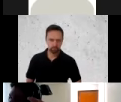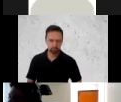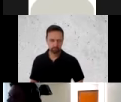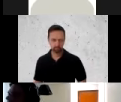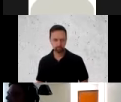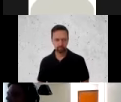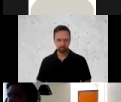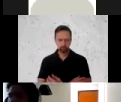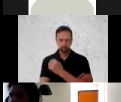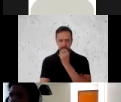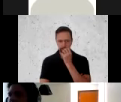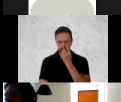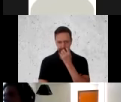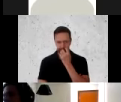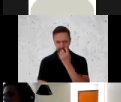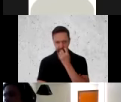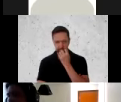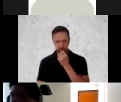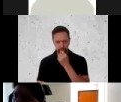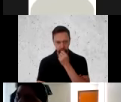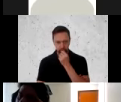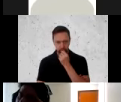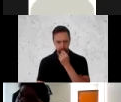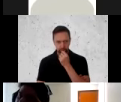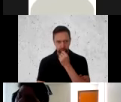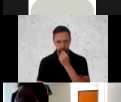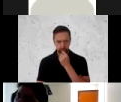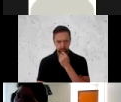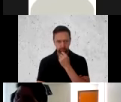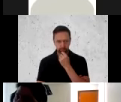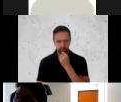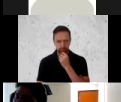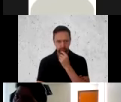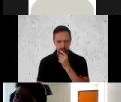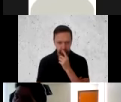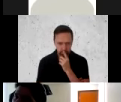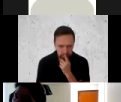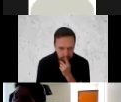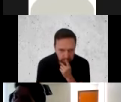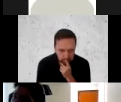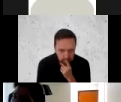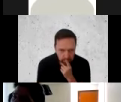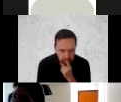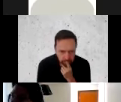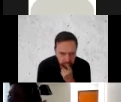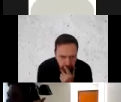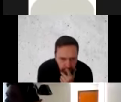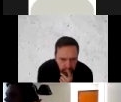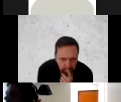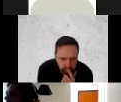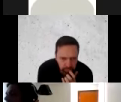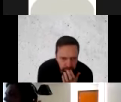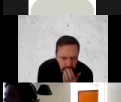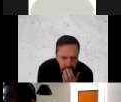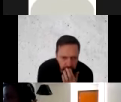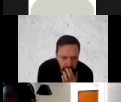municípios, que foram aqueles controles que eu citei anteriormente. Aqui é a tabela com o resultado do outro modelo